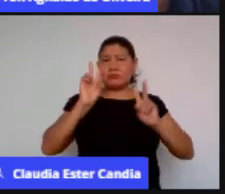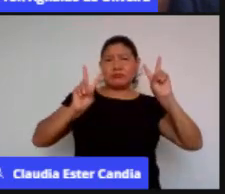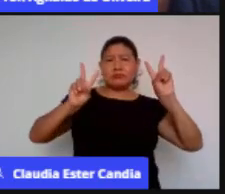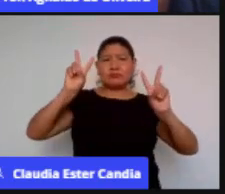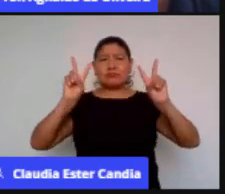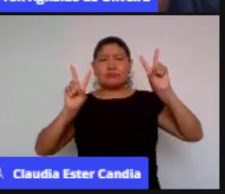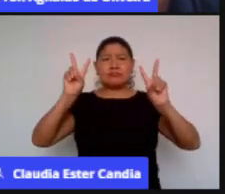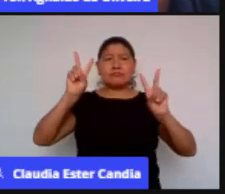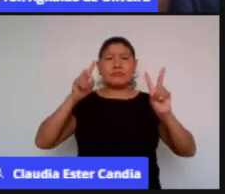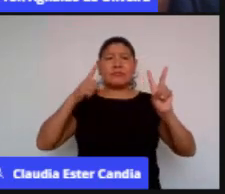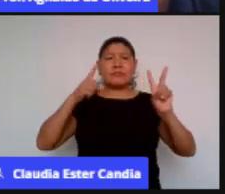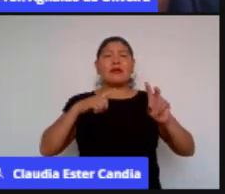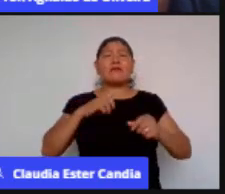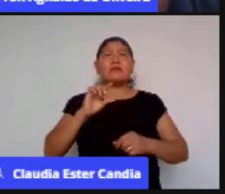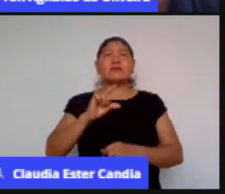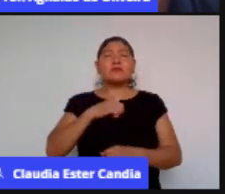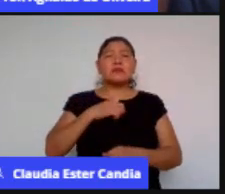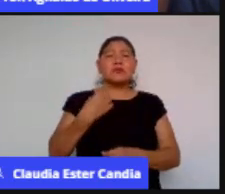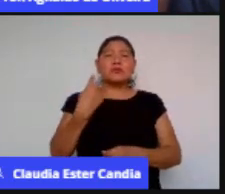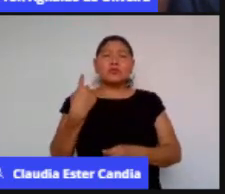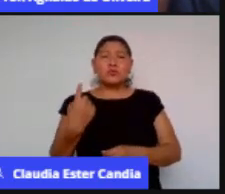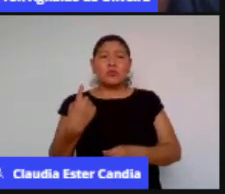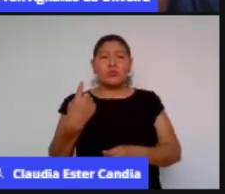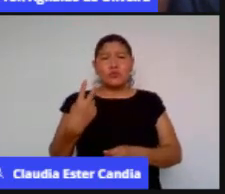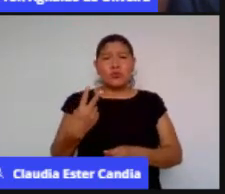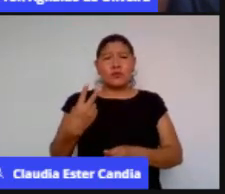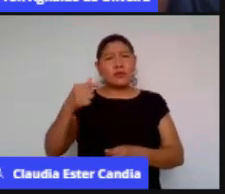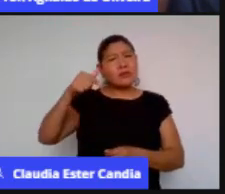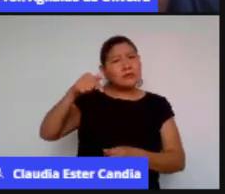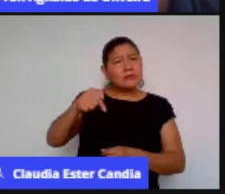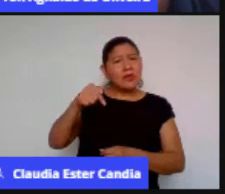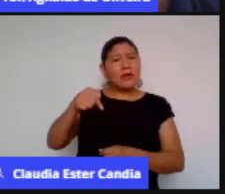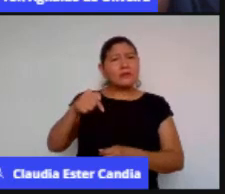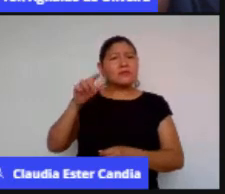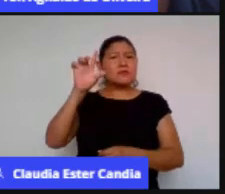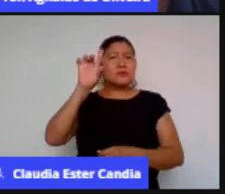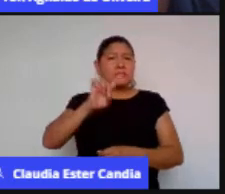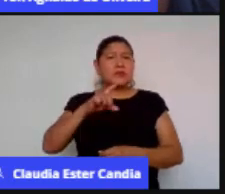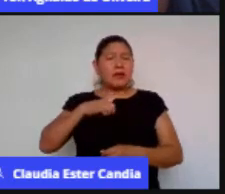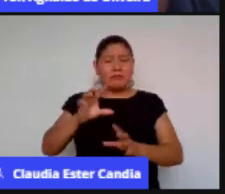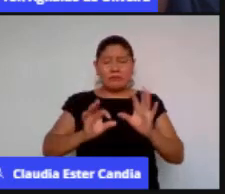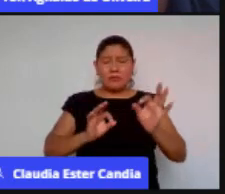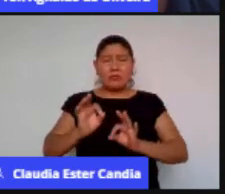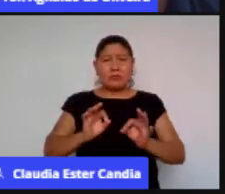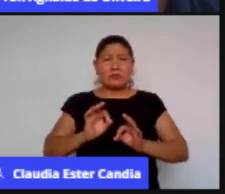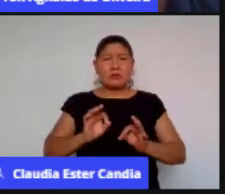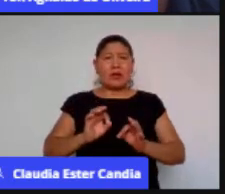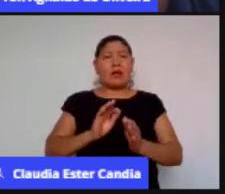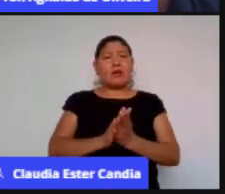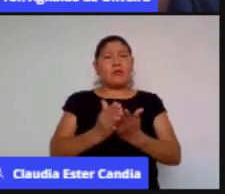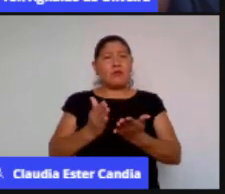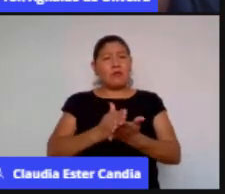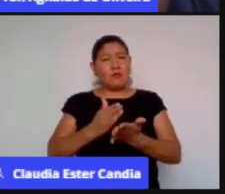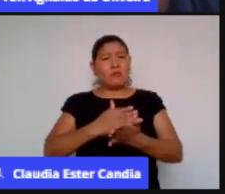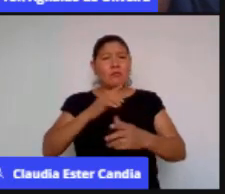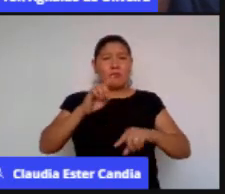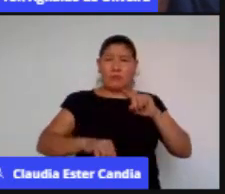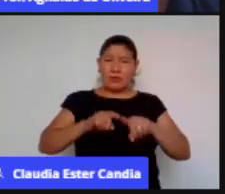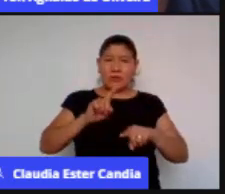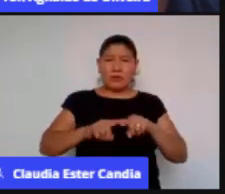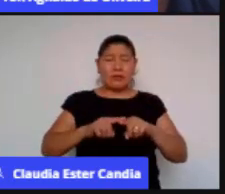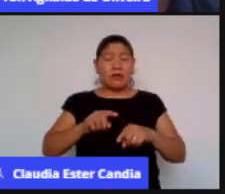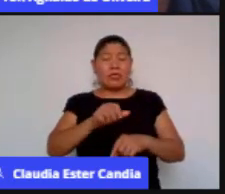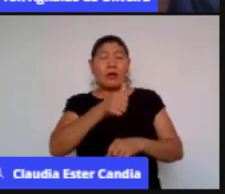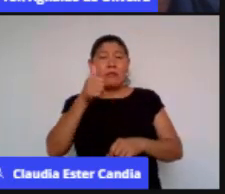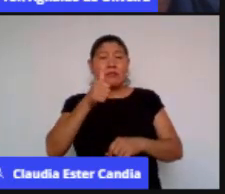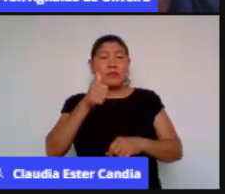7 dias letivos para ser desenvolvido esse caderno. Então, esse vai ser o primeiro caderno que vocês vão receber.